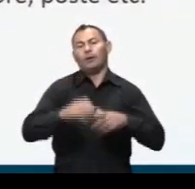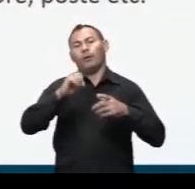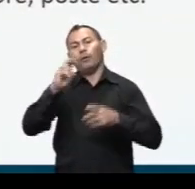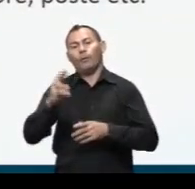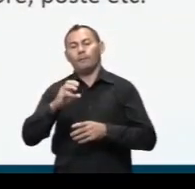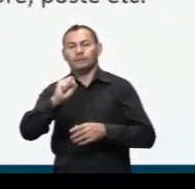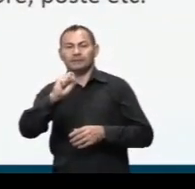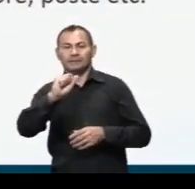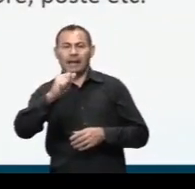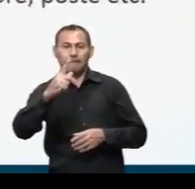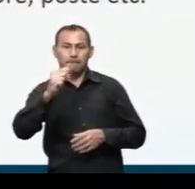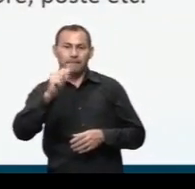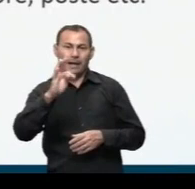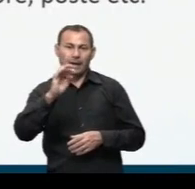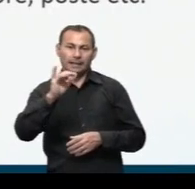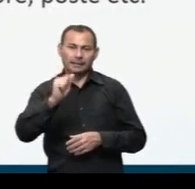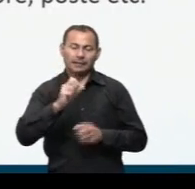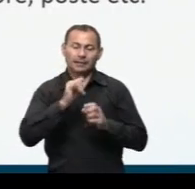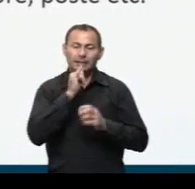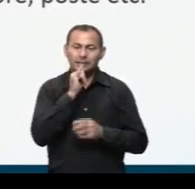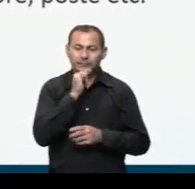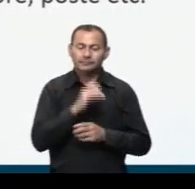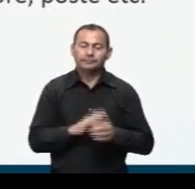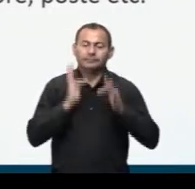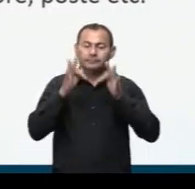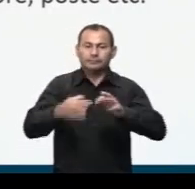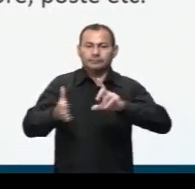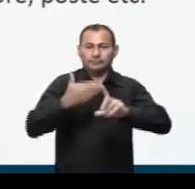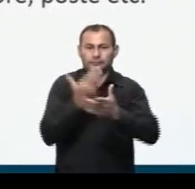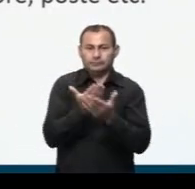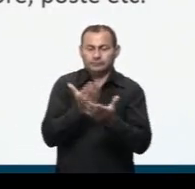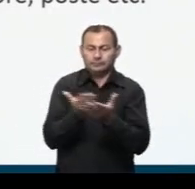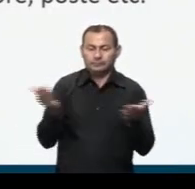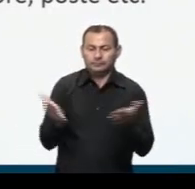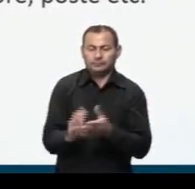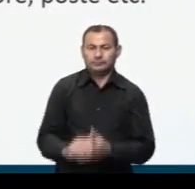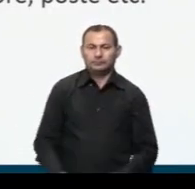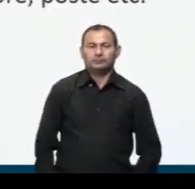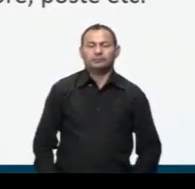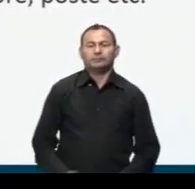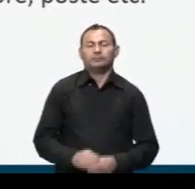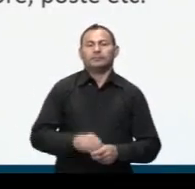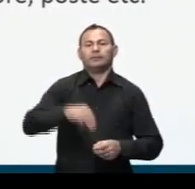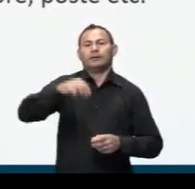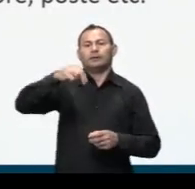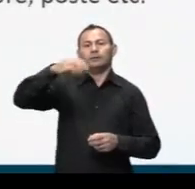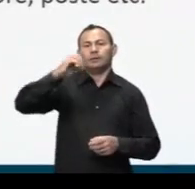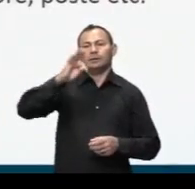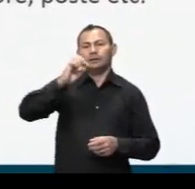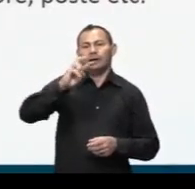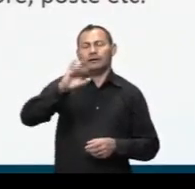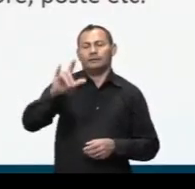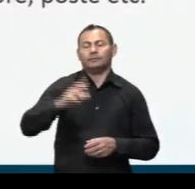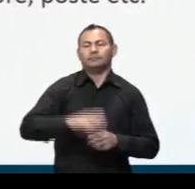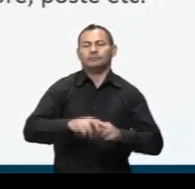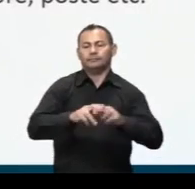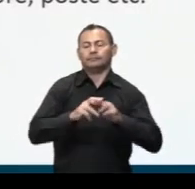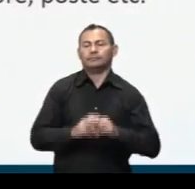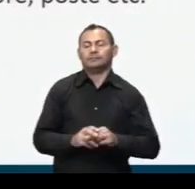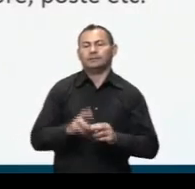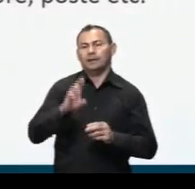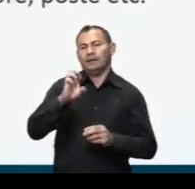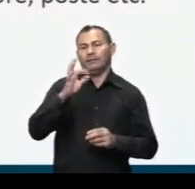das sapatas. A gente vai ver um exemplo lá no final da nossa aula hoje. Pontos notáveis são os pontos